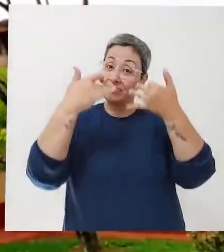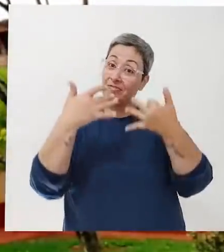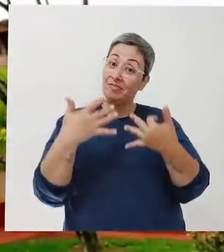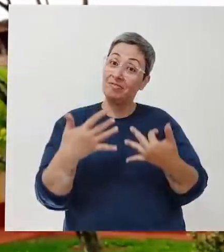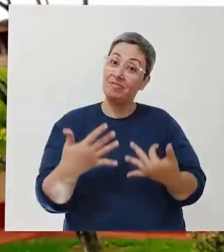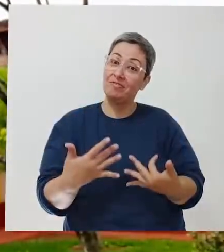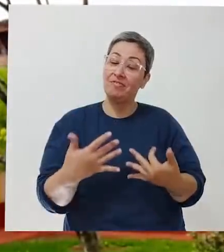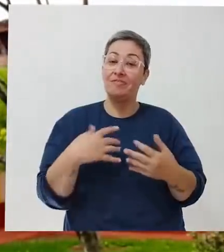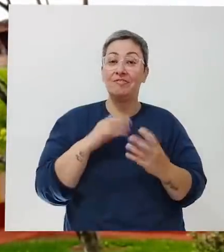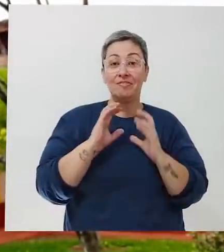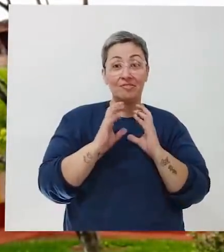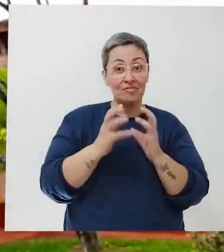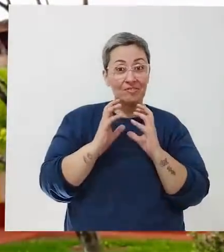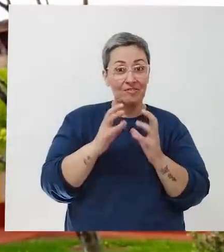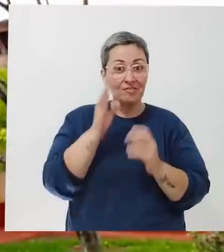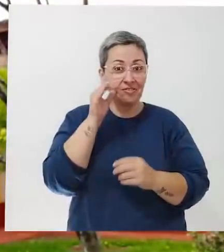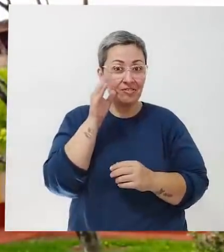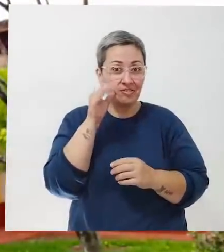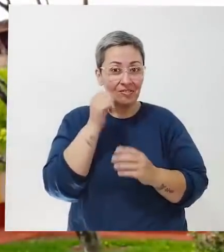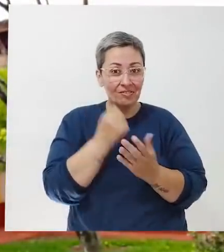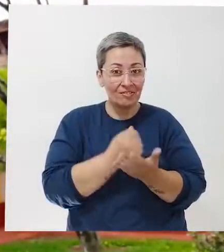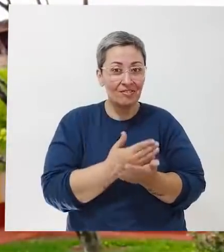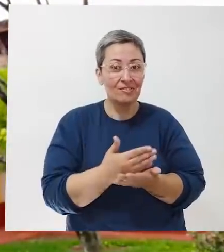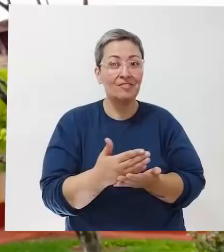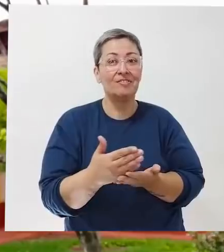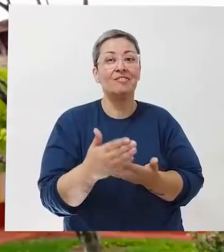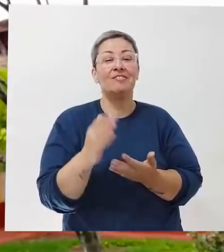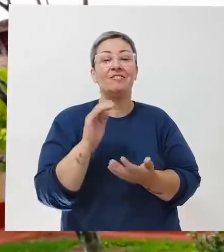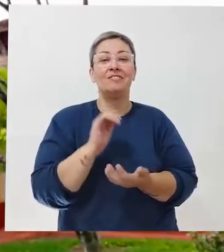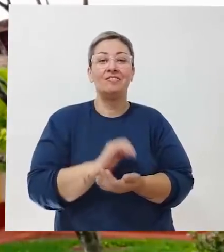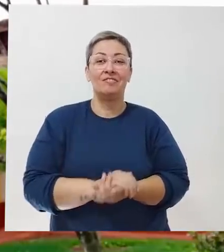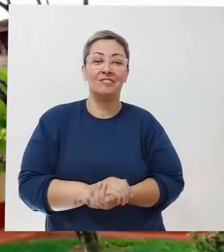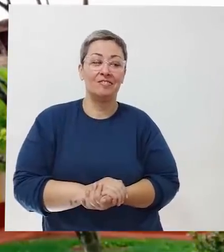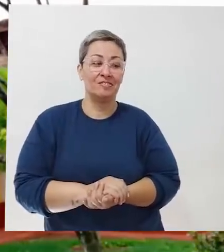depois que a bolinha curiosa passa.